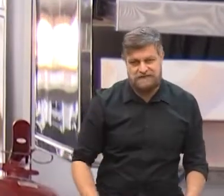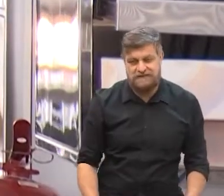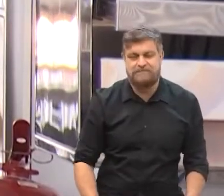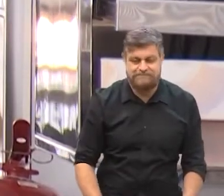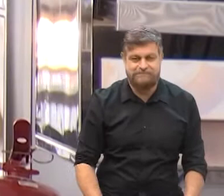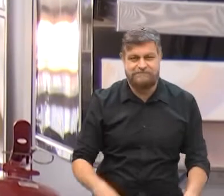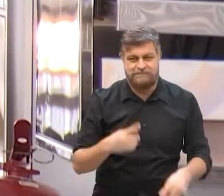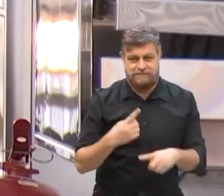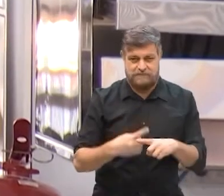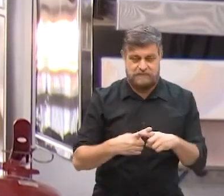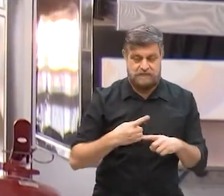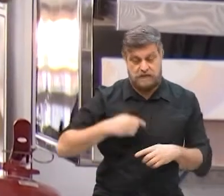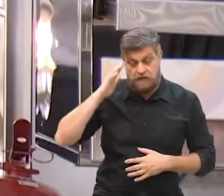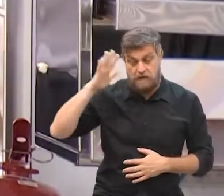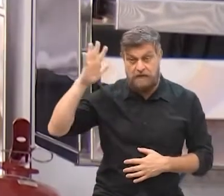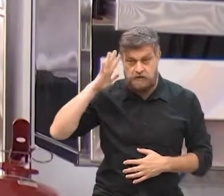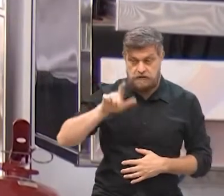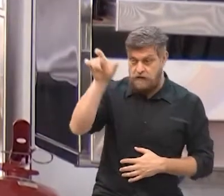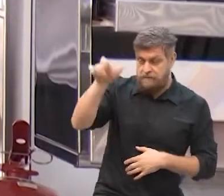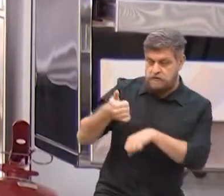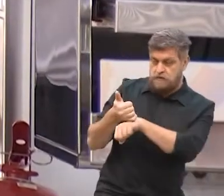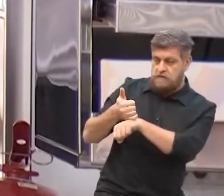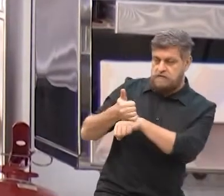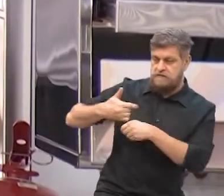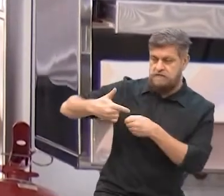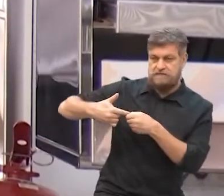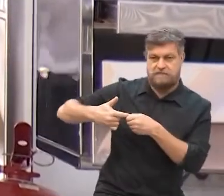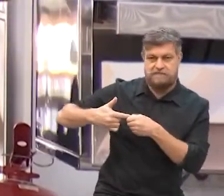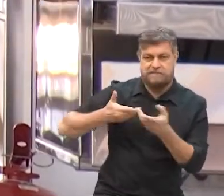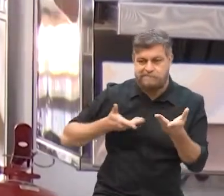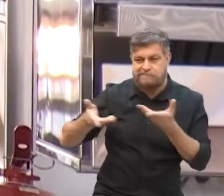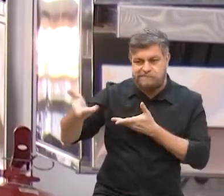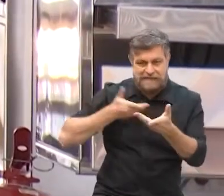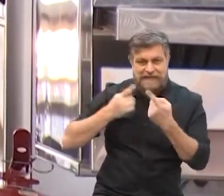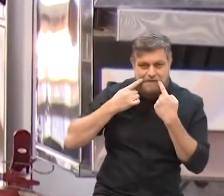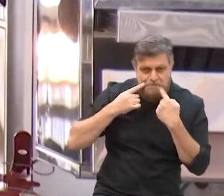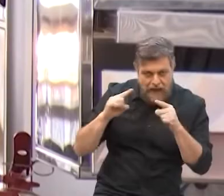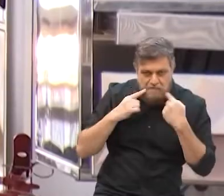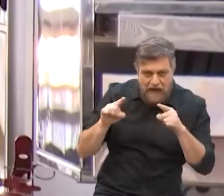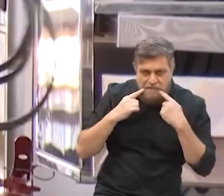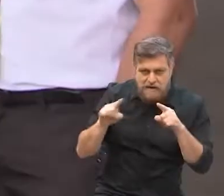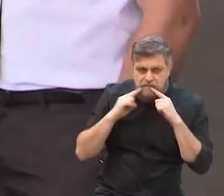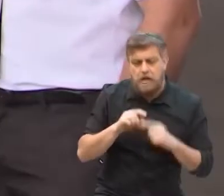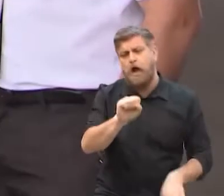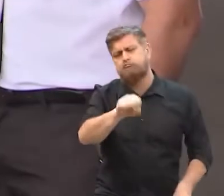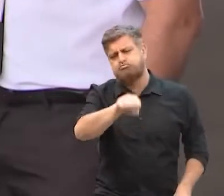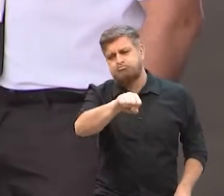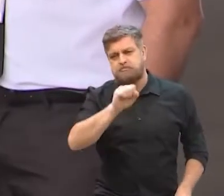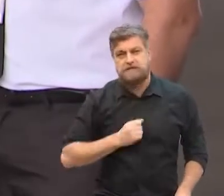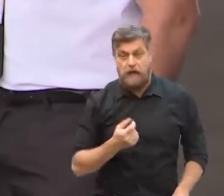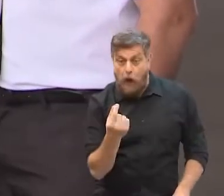cliente. Porque, assim, eu imagino que o frentista, ele deve ouvir muitas reclamações também, né? Às vezes Sim. O preço da